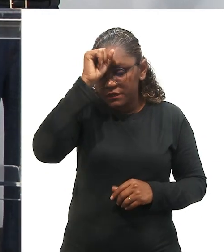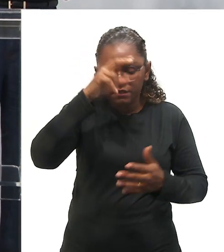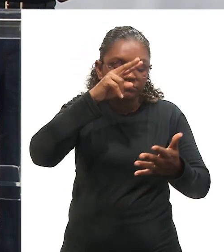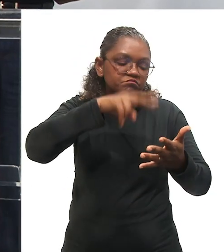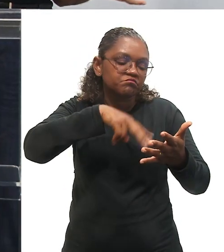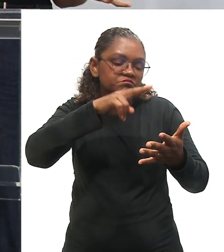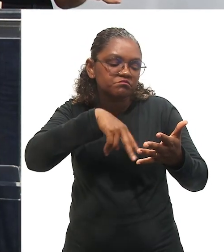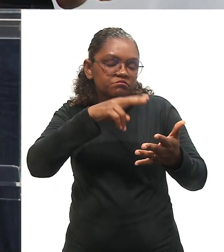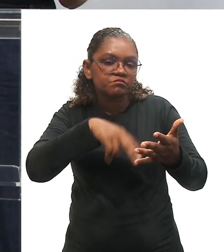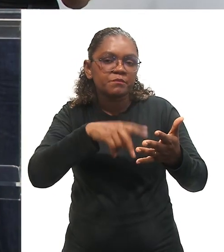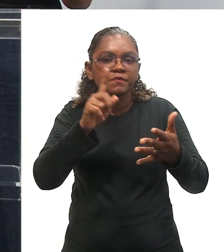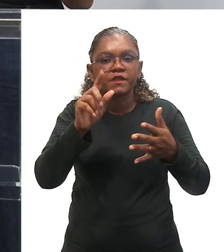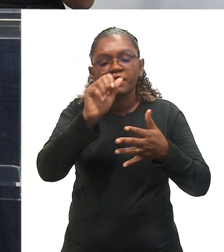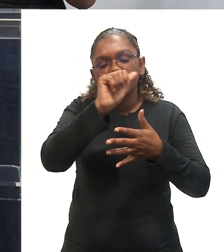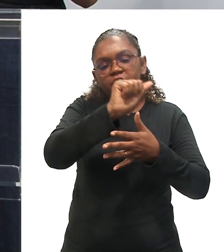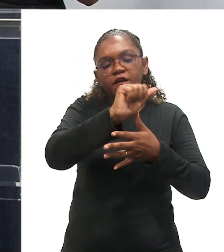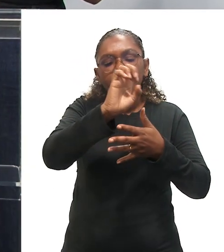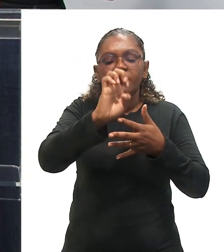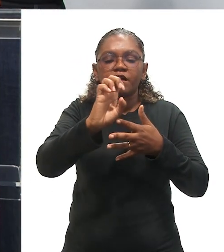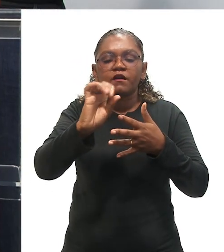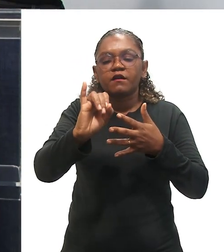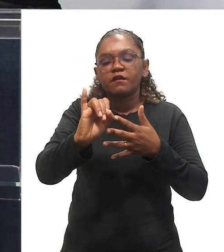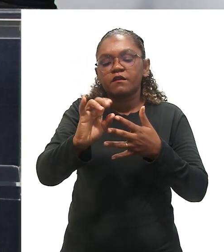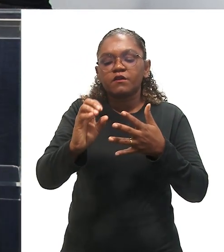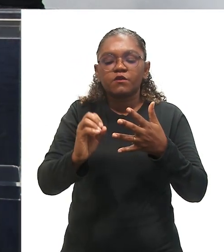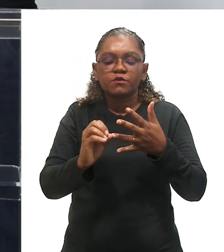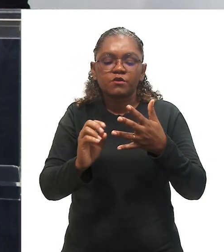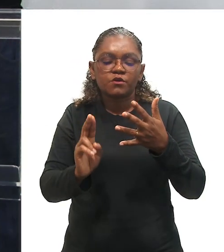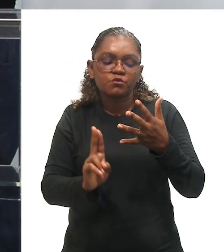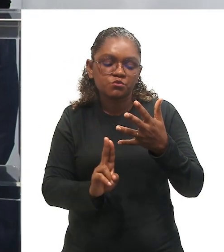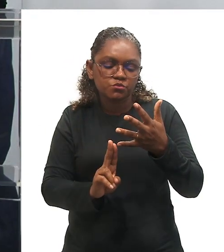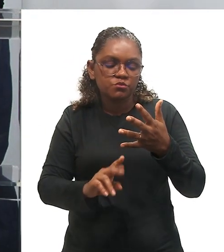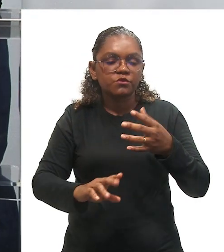as consoantes. Então, no momento, eu não trouxe aquele